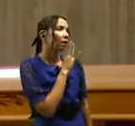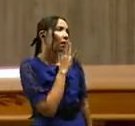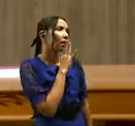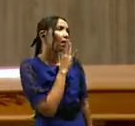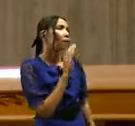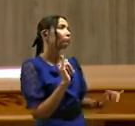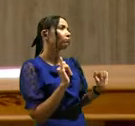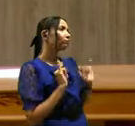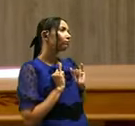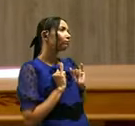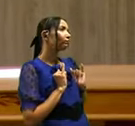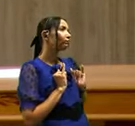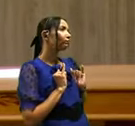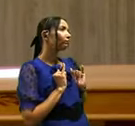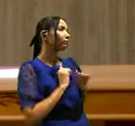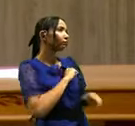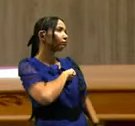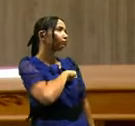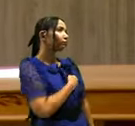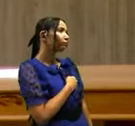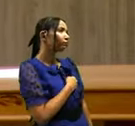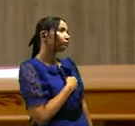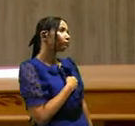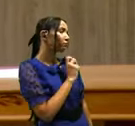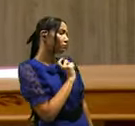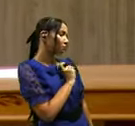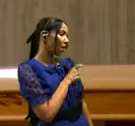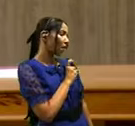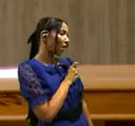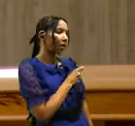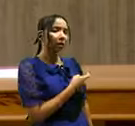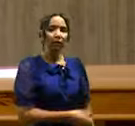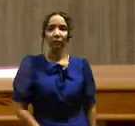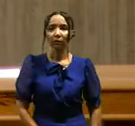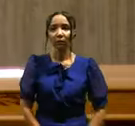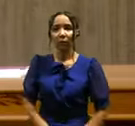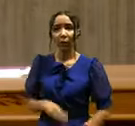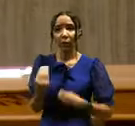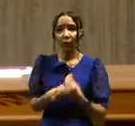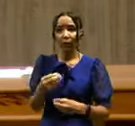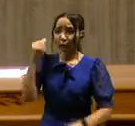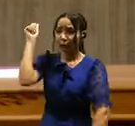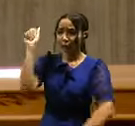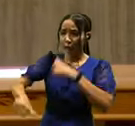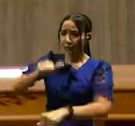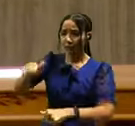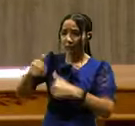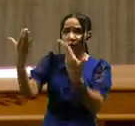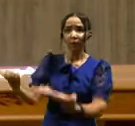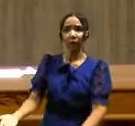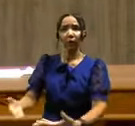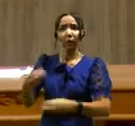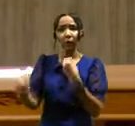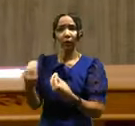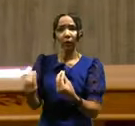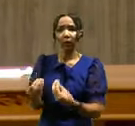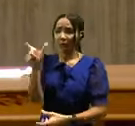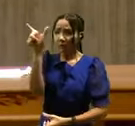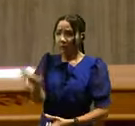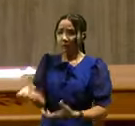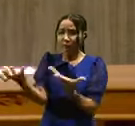deserto quem é que pode mudar o deserto quem é que pode alterar a natureza do